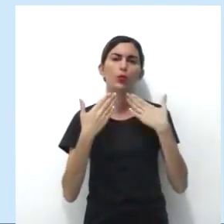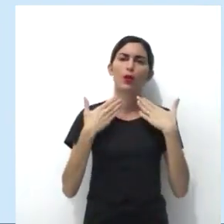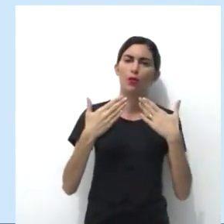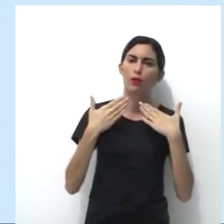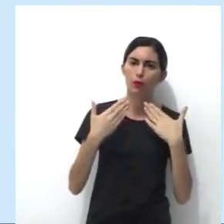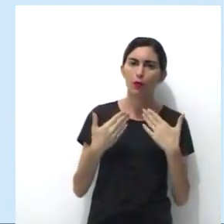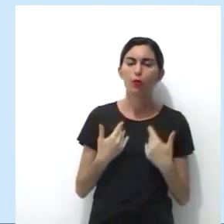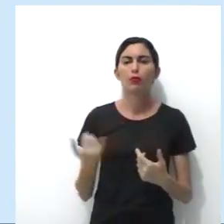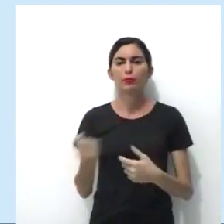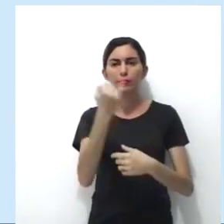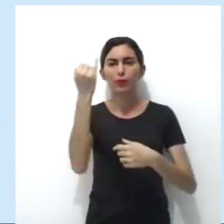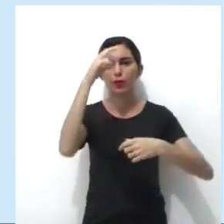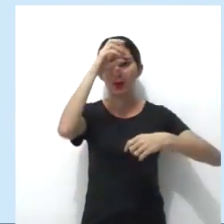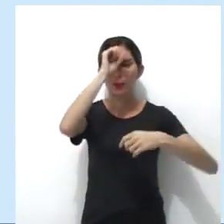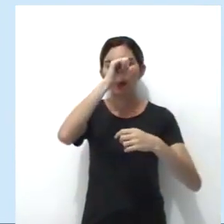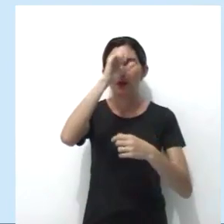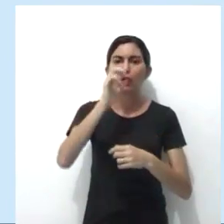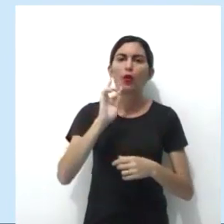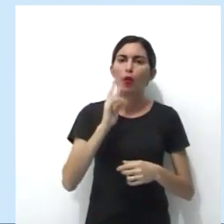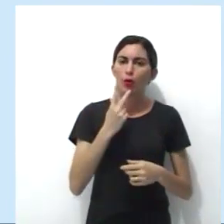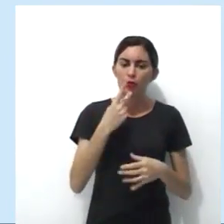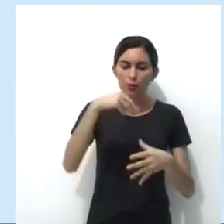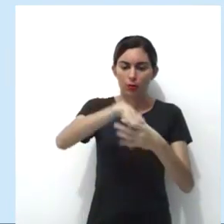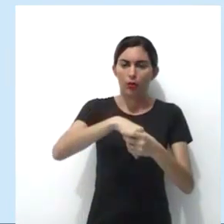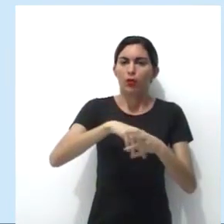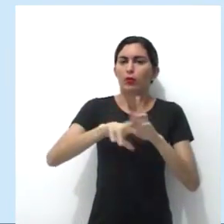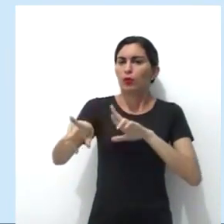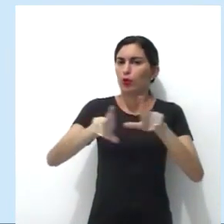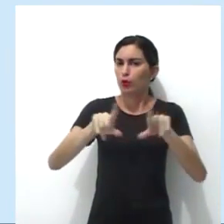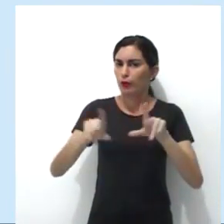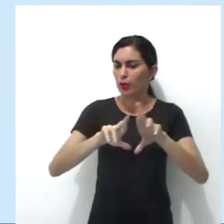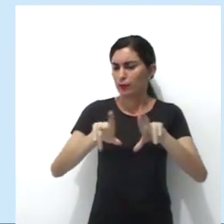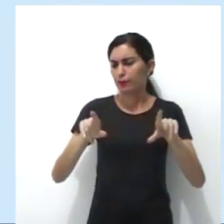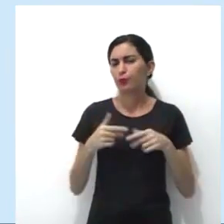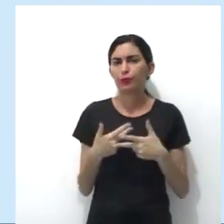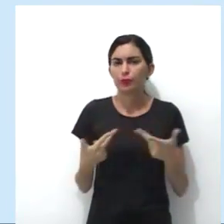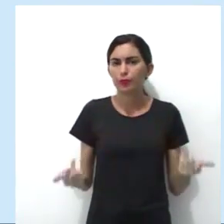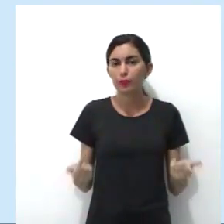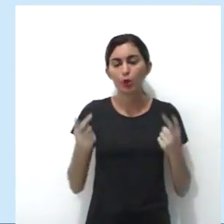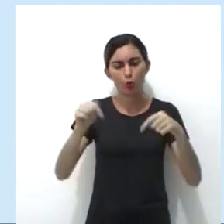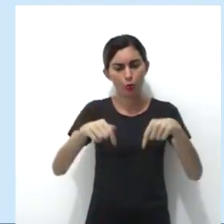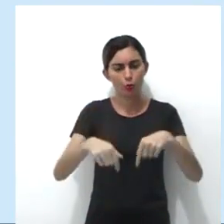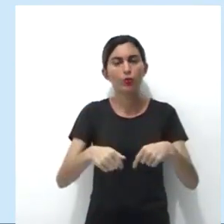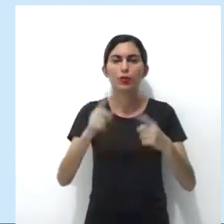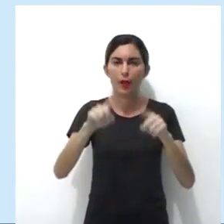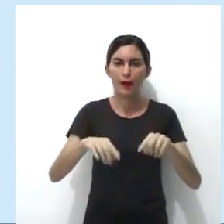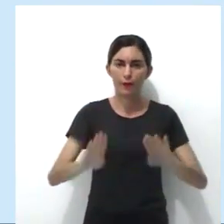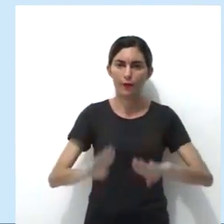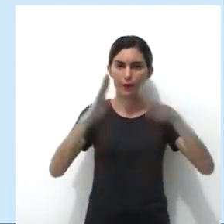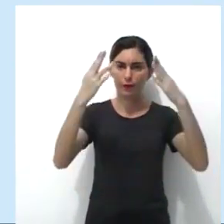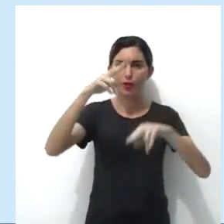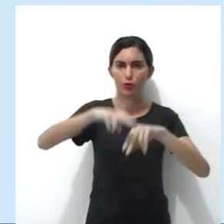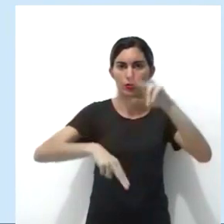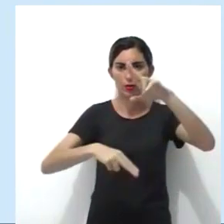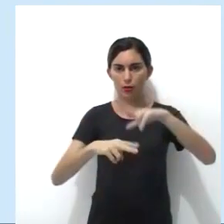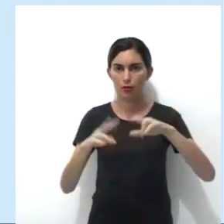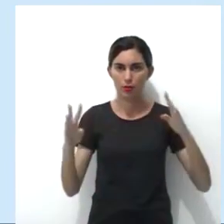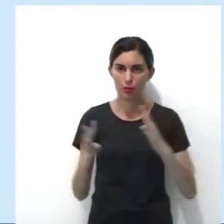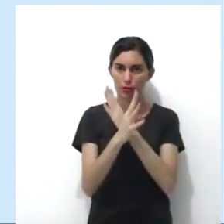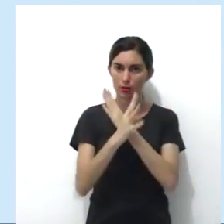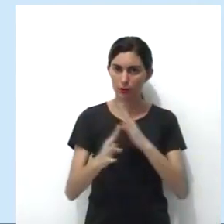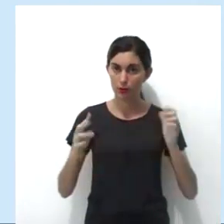louca já para comer essas delícias aí. Então, por que é importante a gente ver isso? É importante que vocês vejam tudo que vocês estudaram dentro